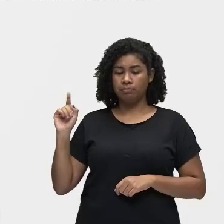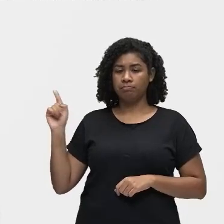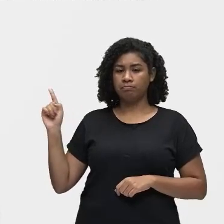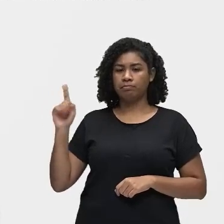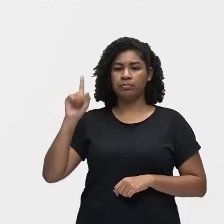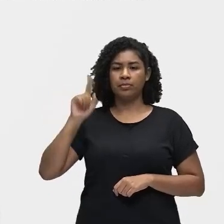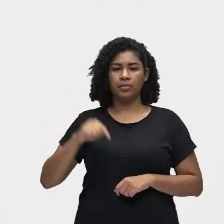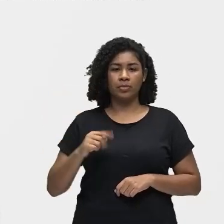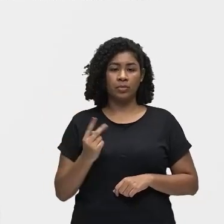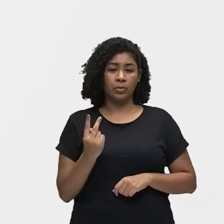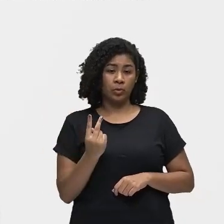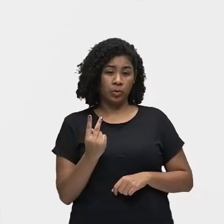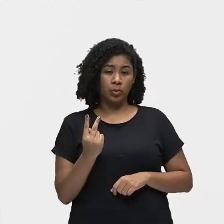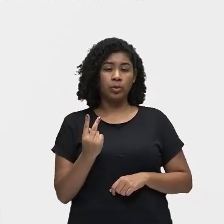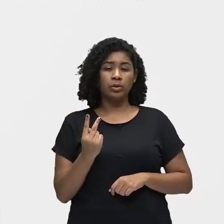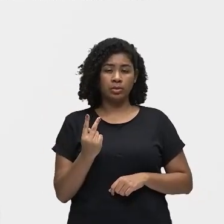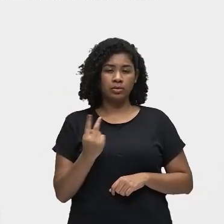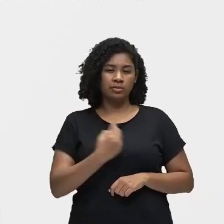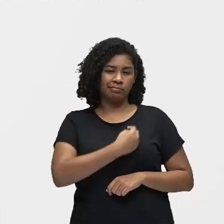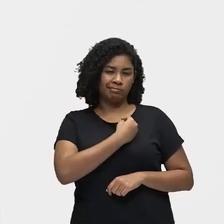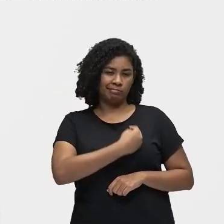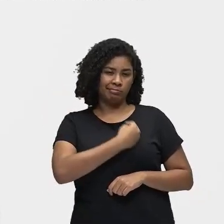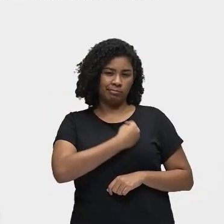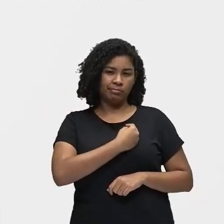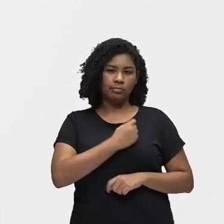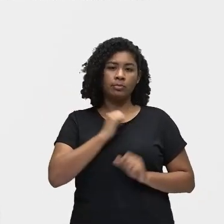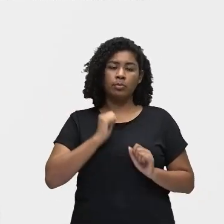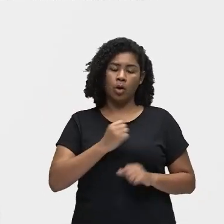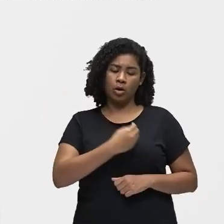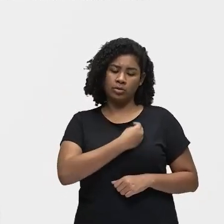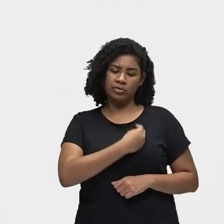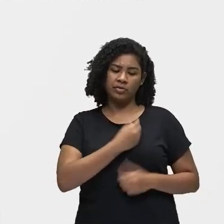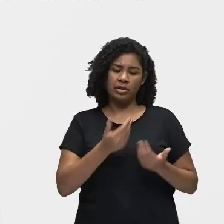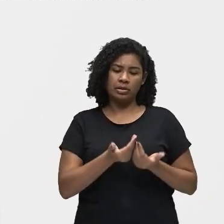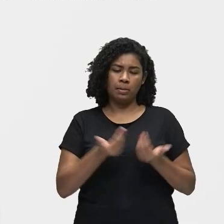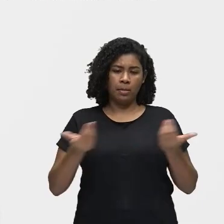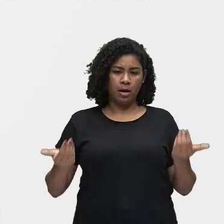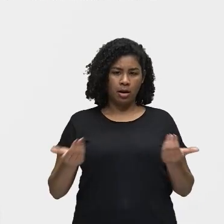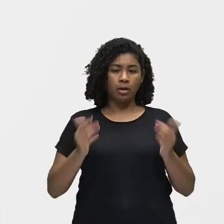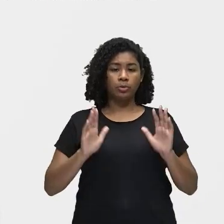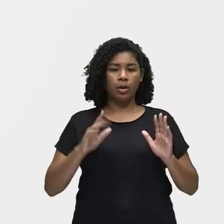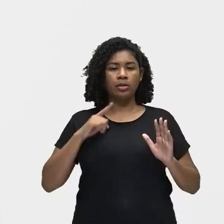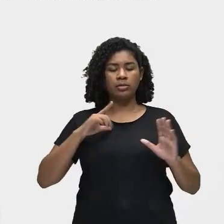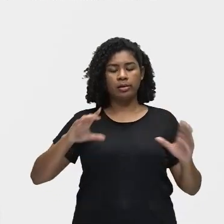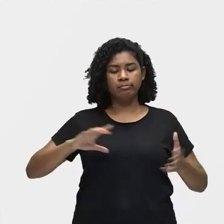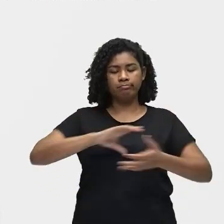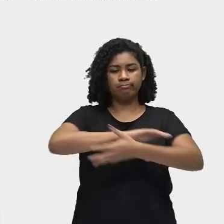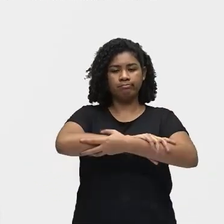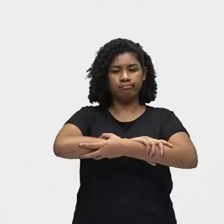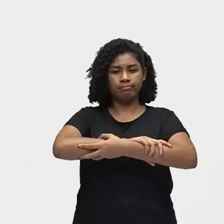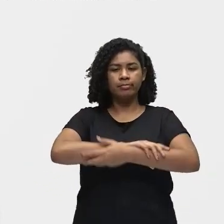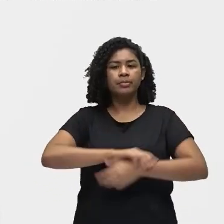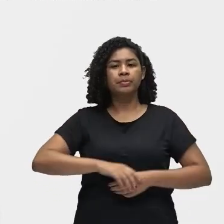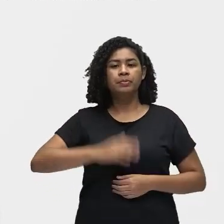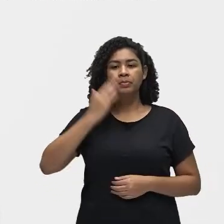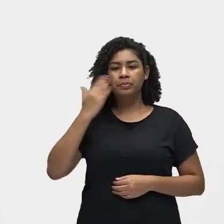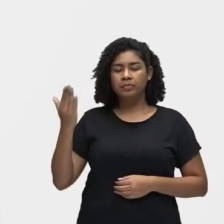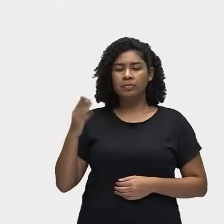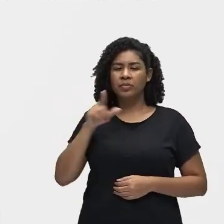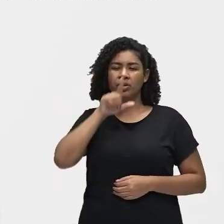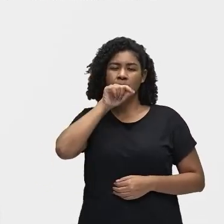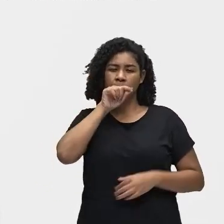seres vivos que podem viver separadamente. Olha, o passarinho não precisa